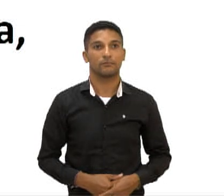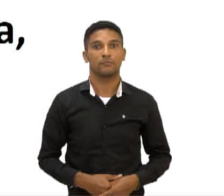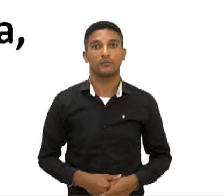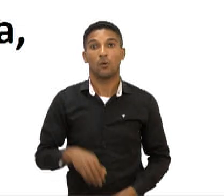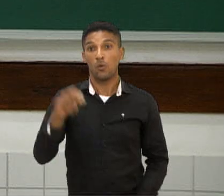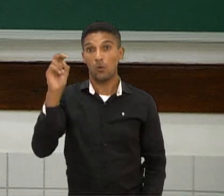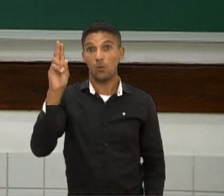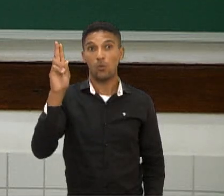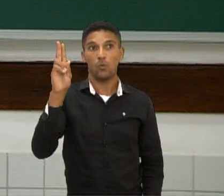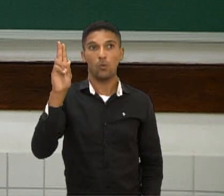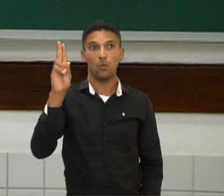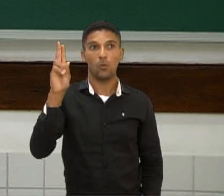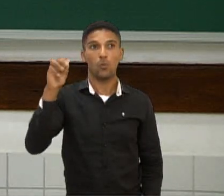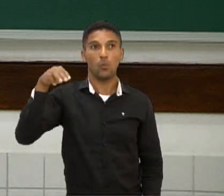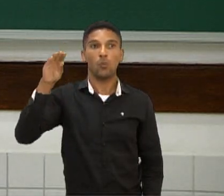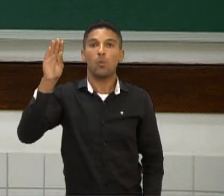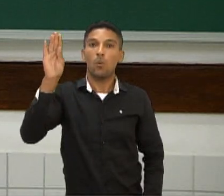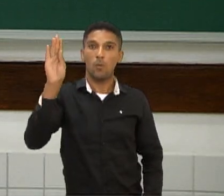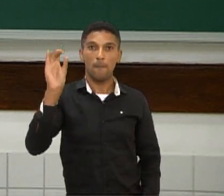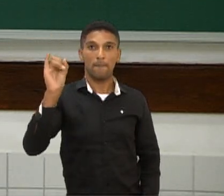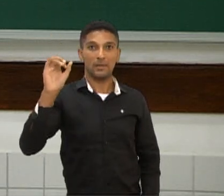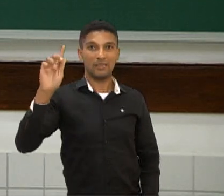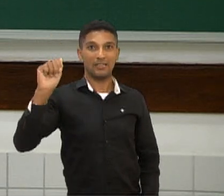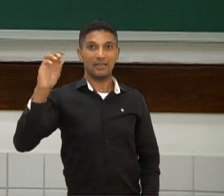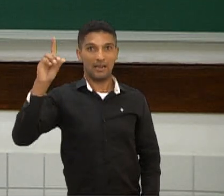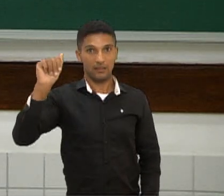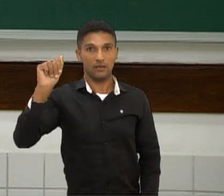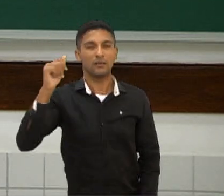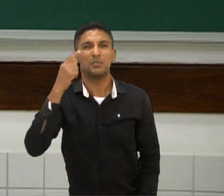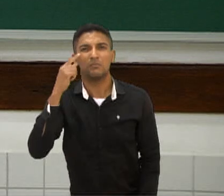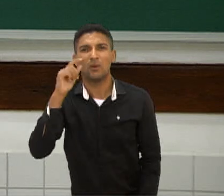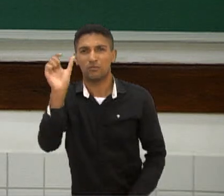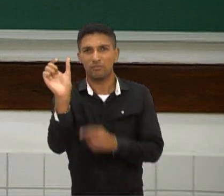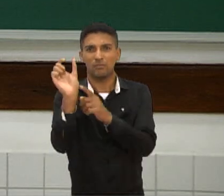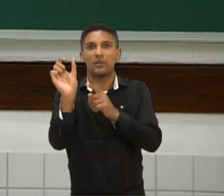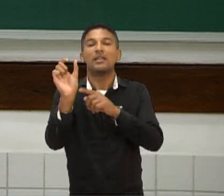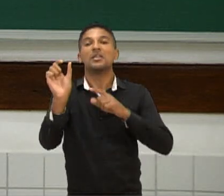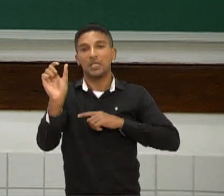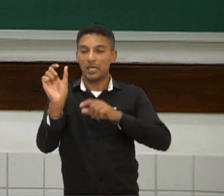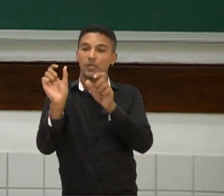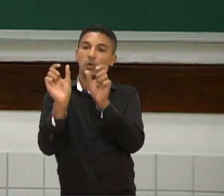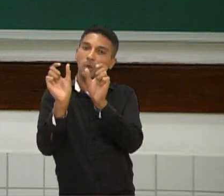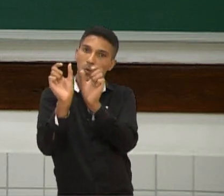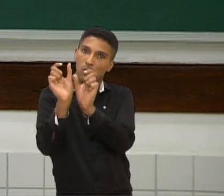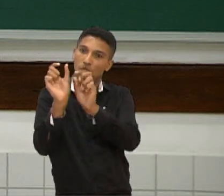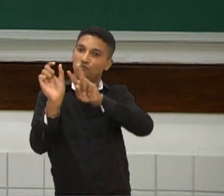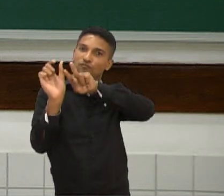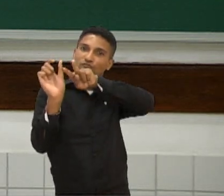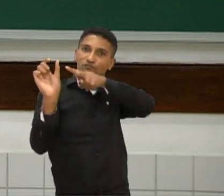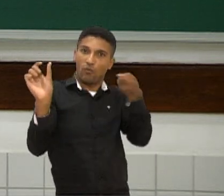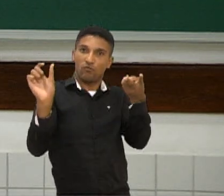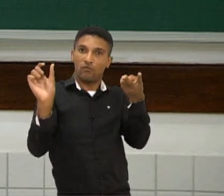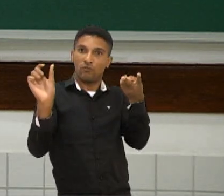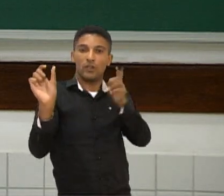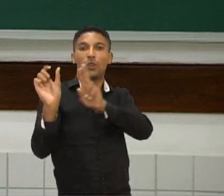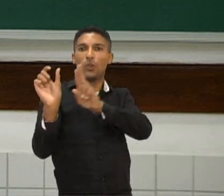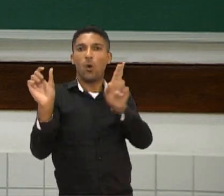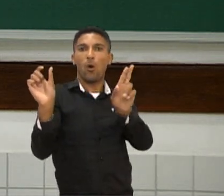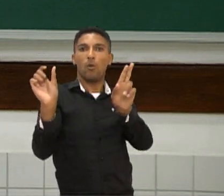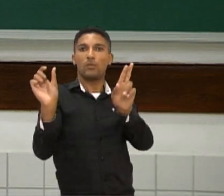batuque. Interessante notar esses nomes diferentes, que podem ser tanto os estilos de cada tipo de